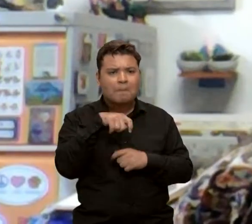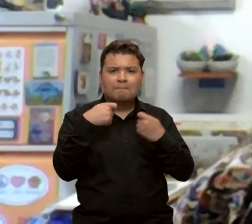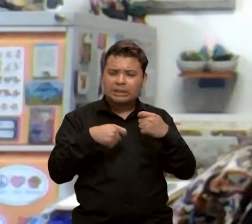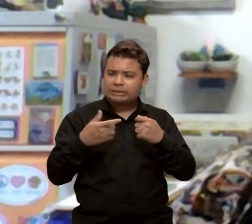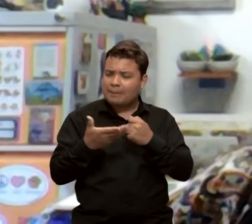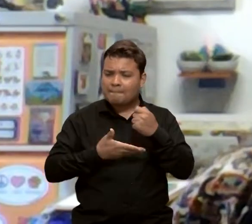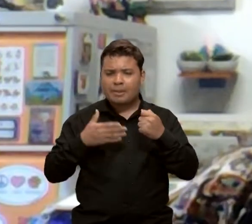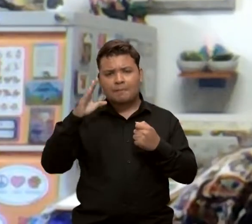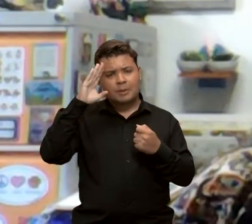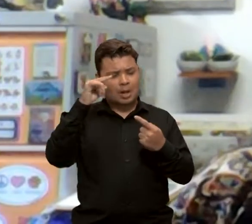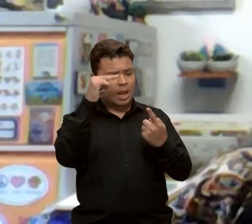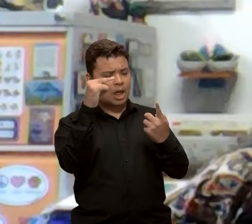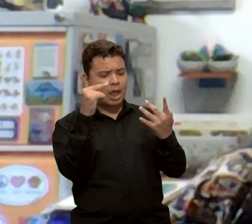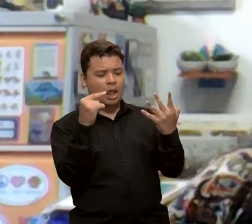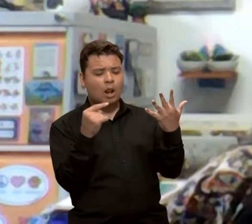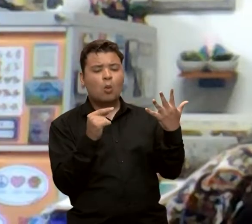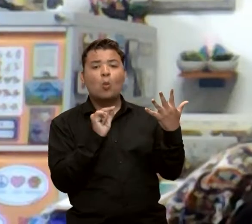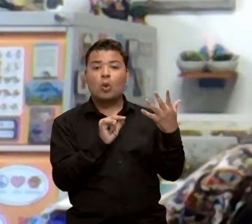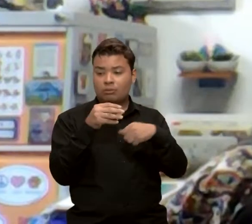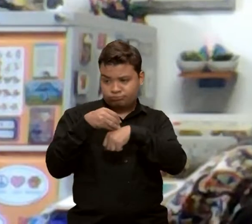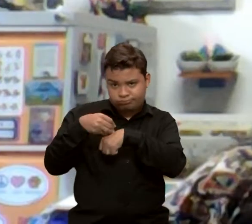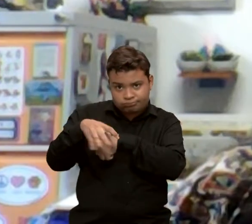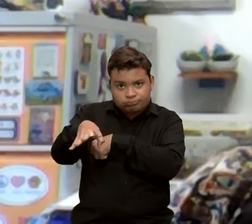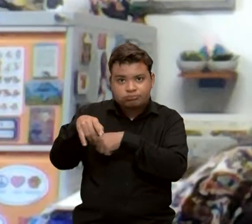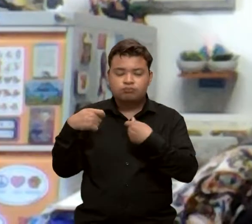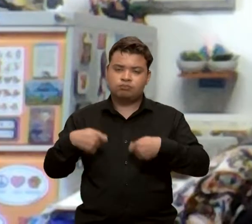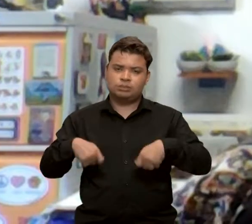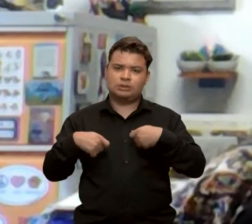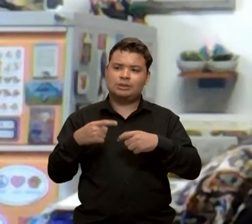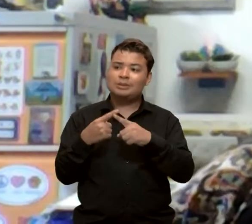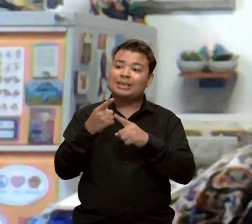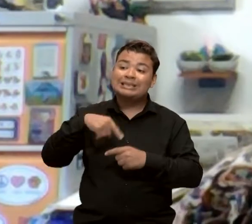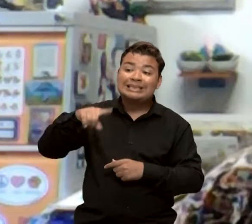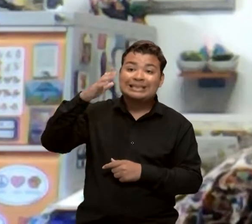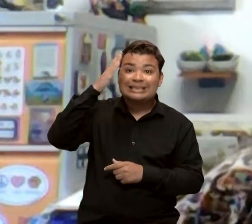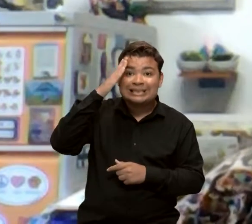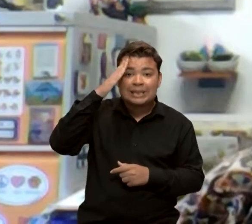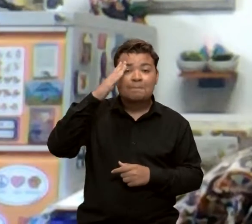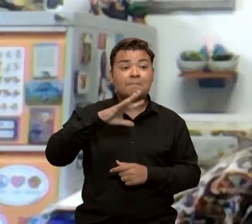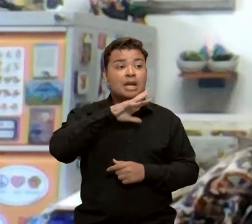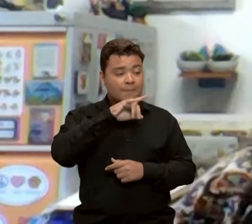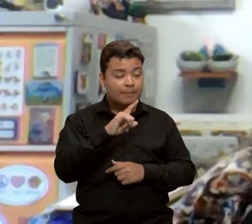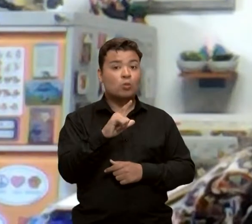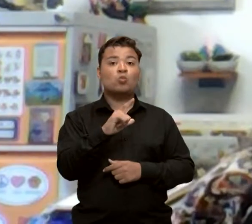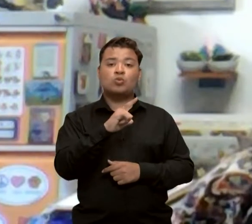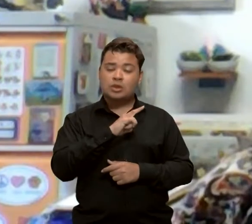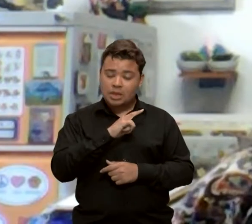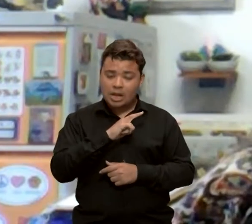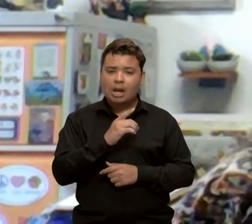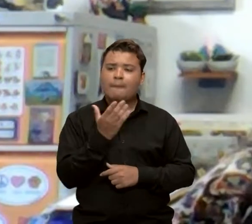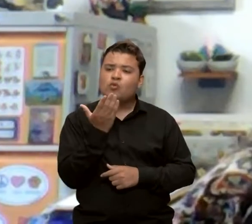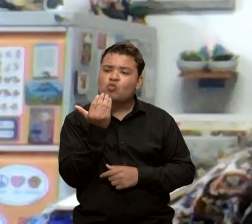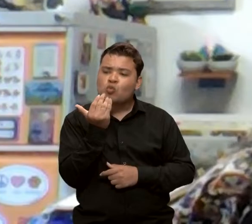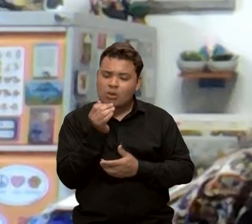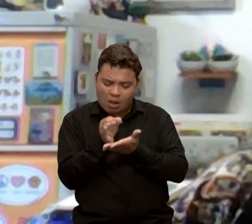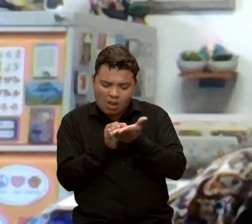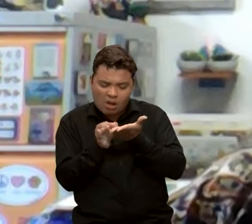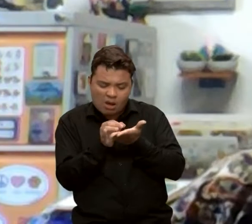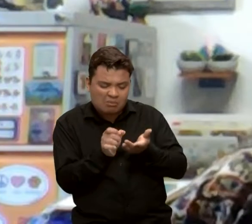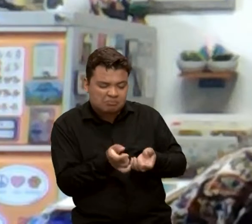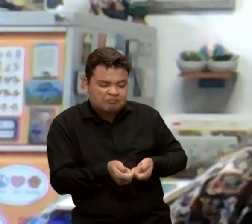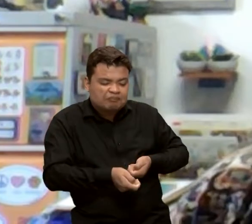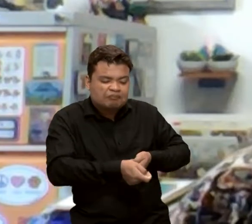né? Mostrar a essas pessoas que o simples fato de ter um animal e oferecer um pouco de comida não significa que esse animal